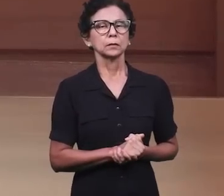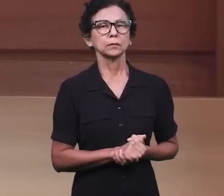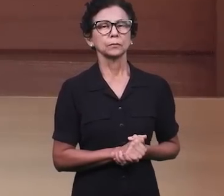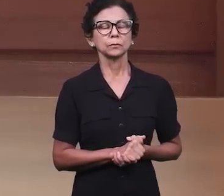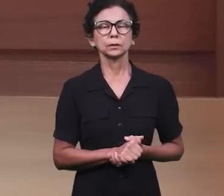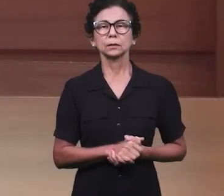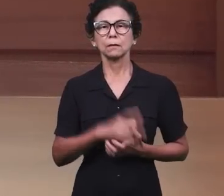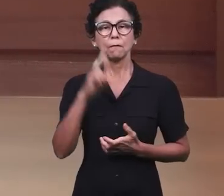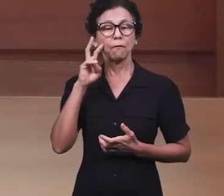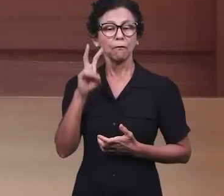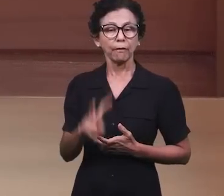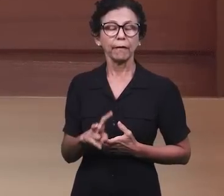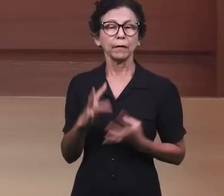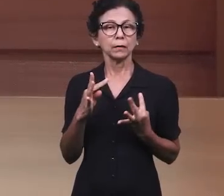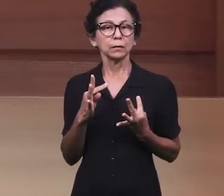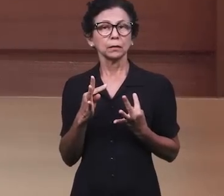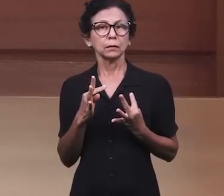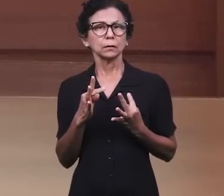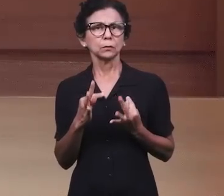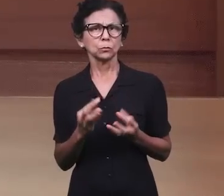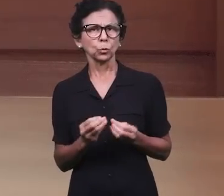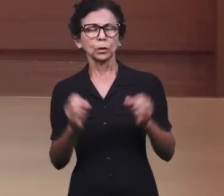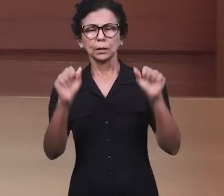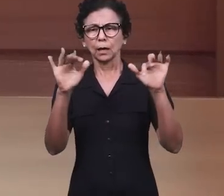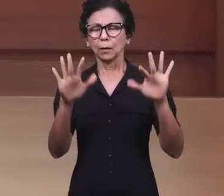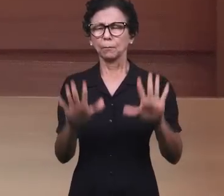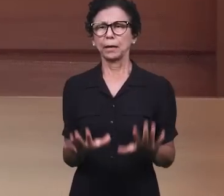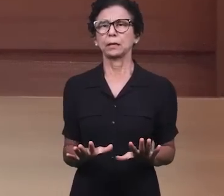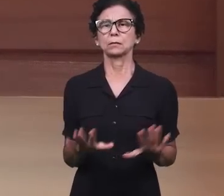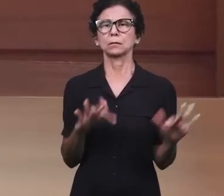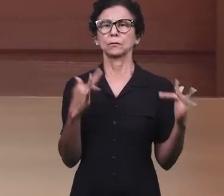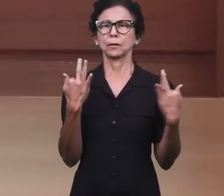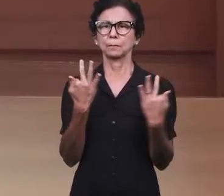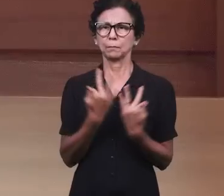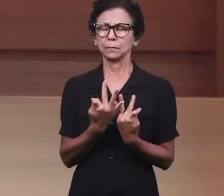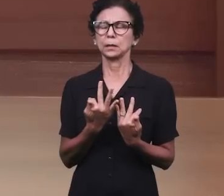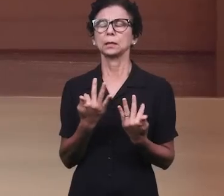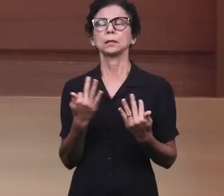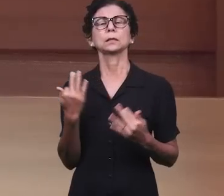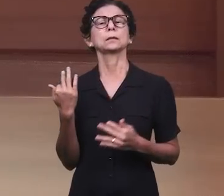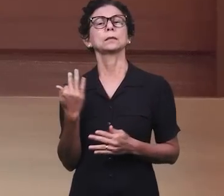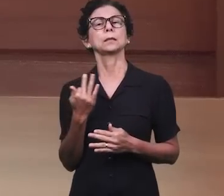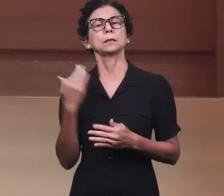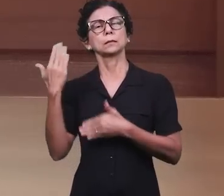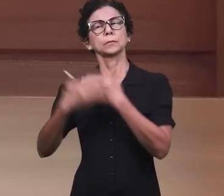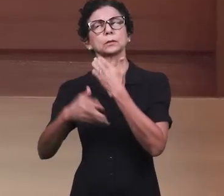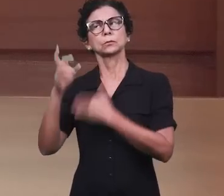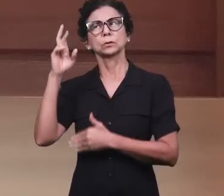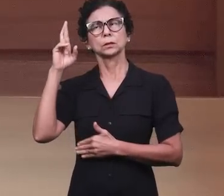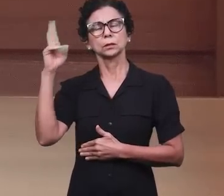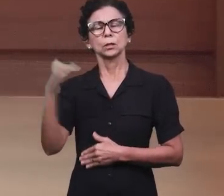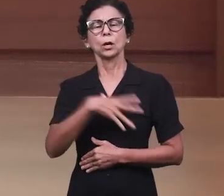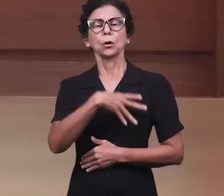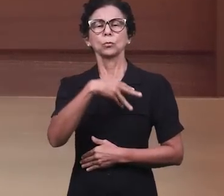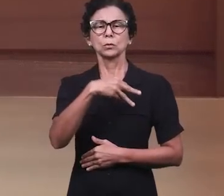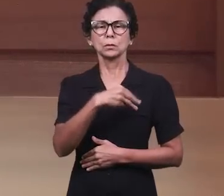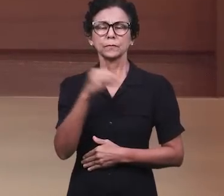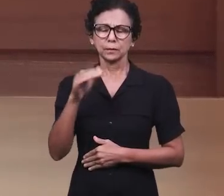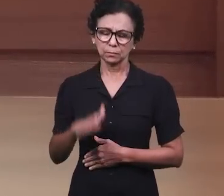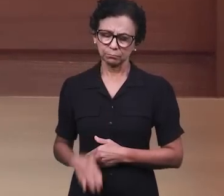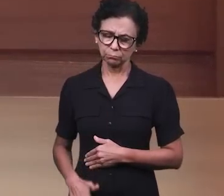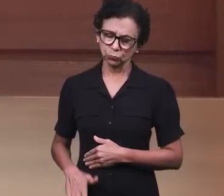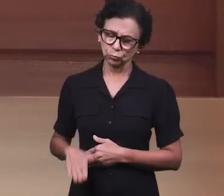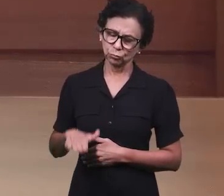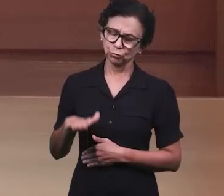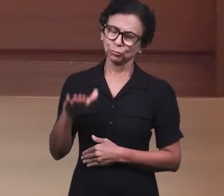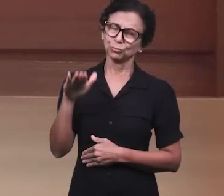evidências palpáveis, aquilo que você enxerga, aquilo que você está vendo. É uma bênção da família caminhando, é os filhos crescendo em